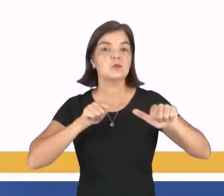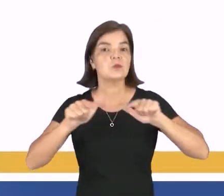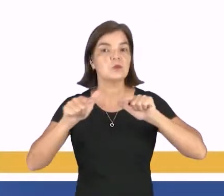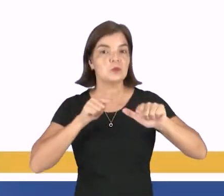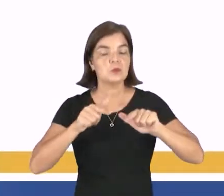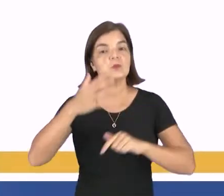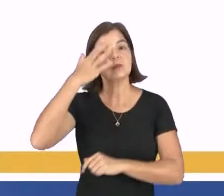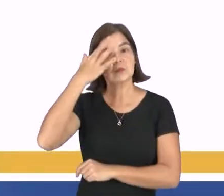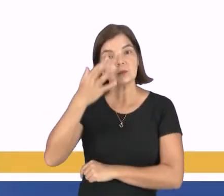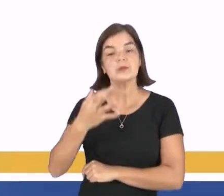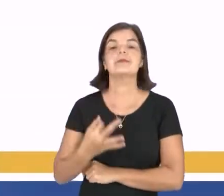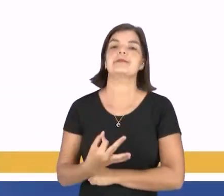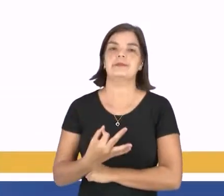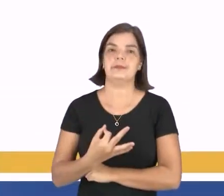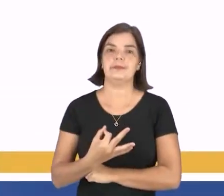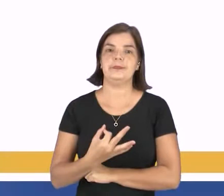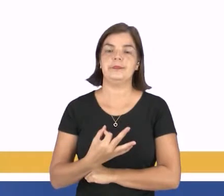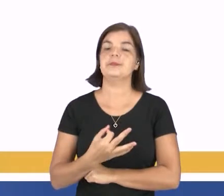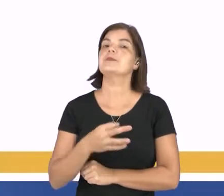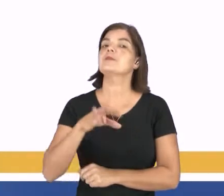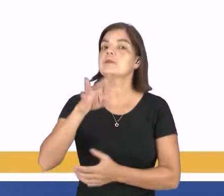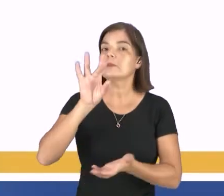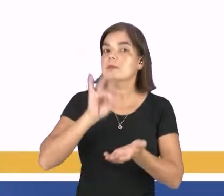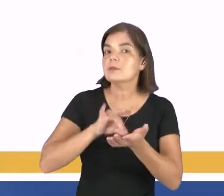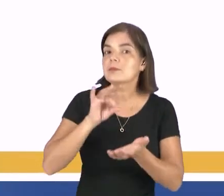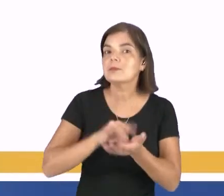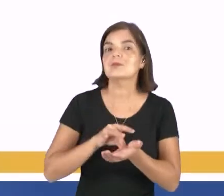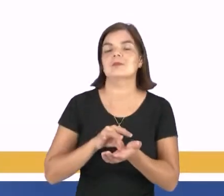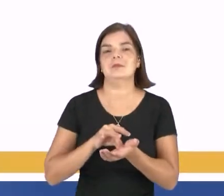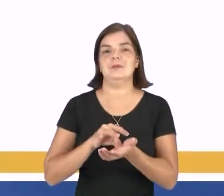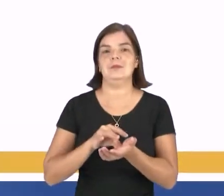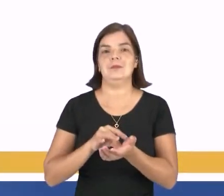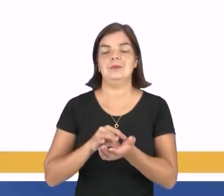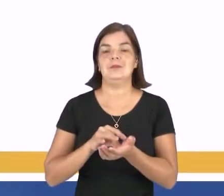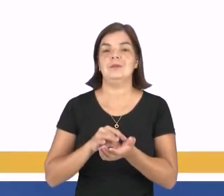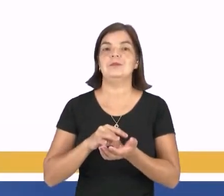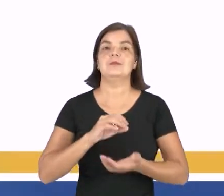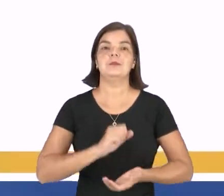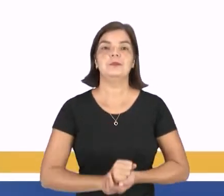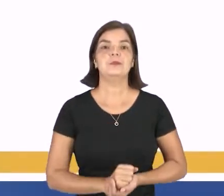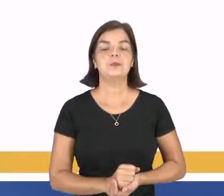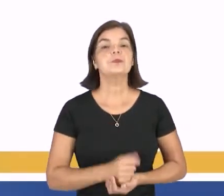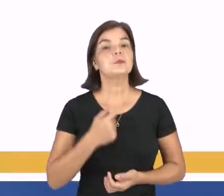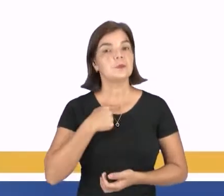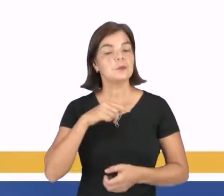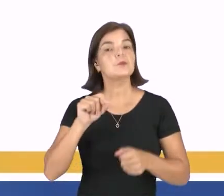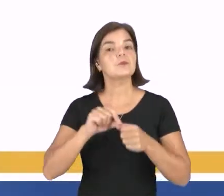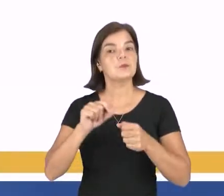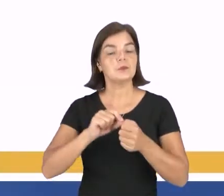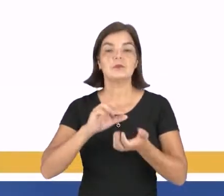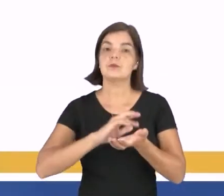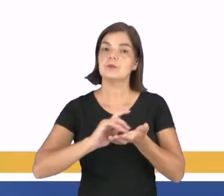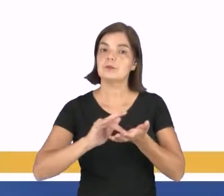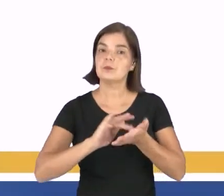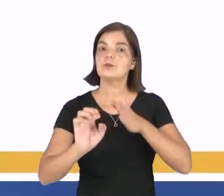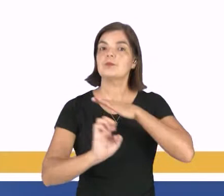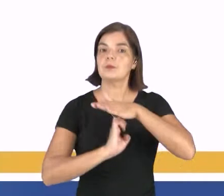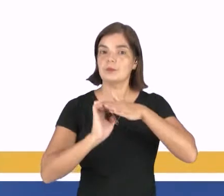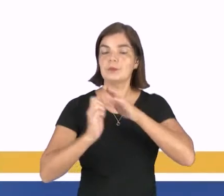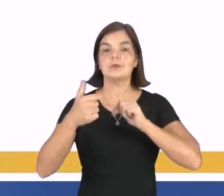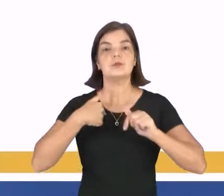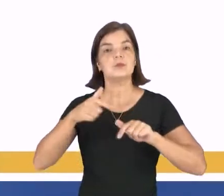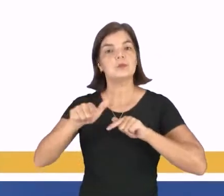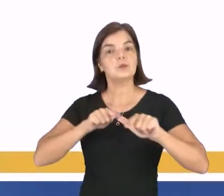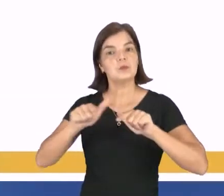indicam a certeza é certo é algo real é algo verdadeiro que eu faço no escritório da empresa eu trabalho